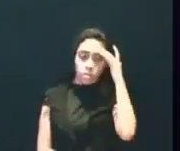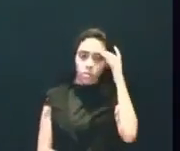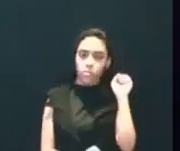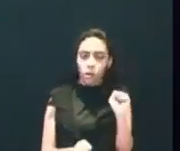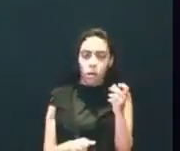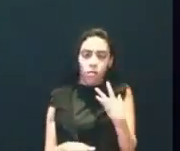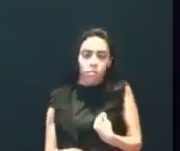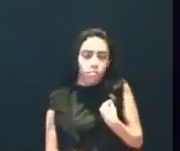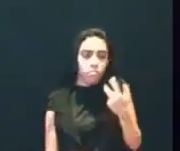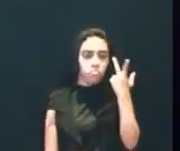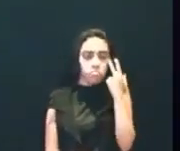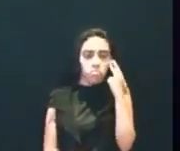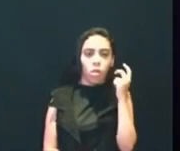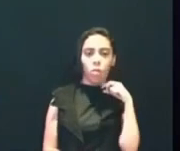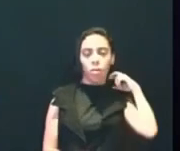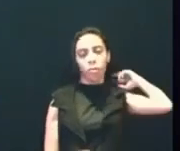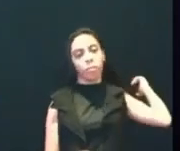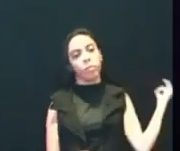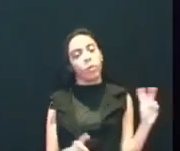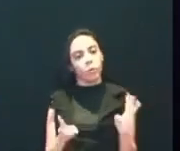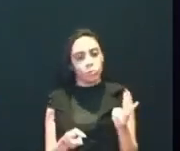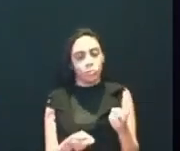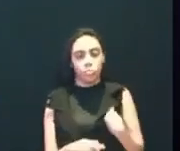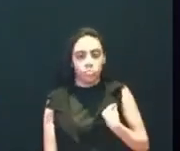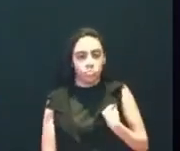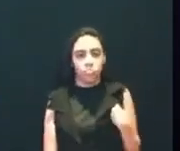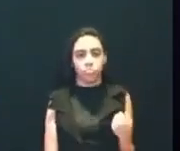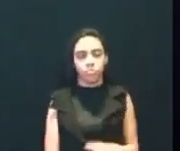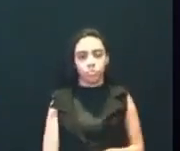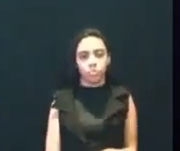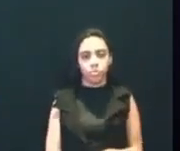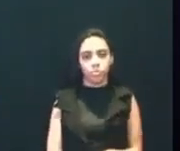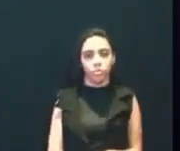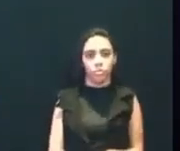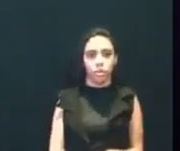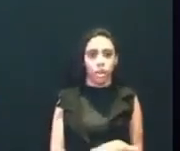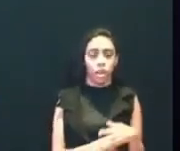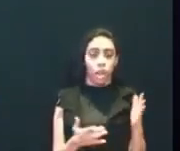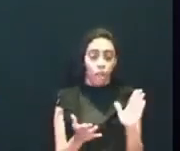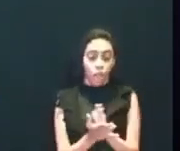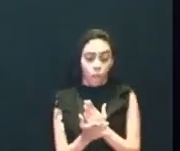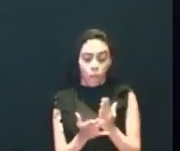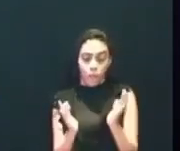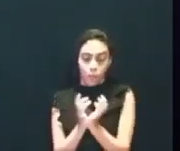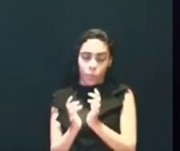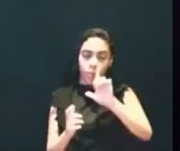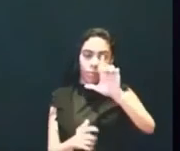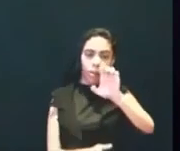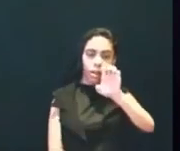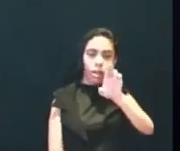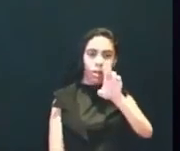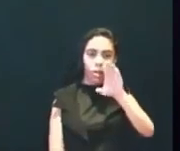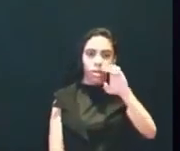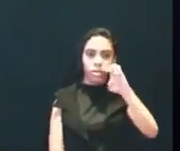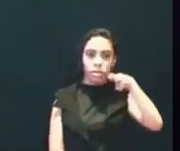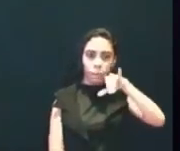aí qualidade de vida e poder voltar a fazer suas atividades. Nas leucemias, o ponto